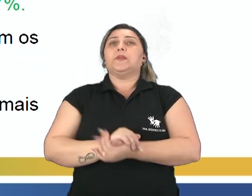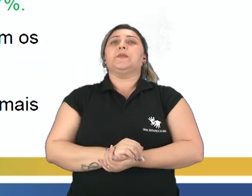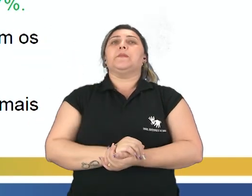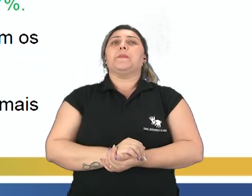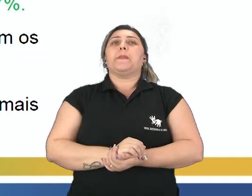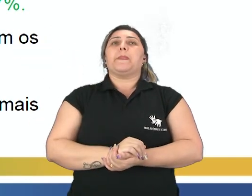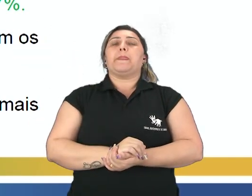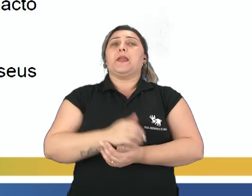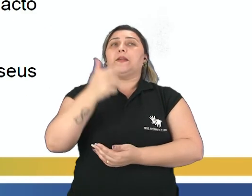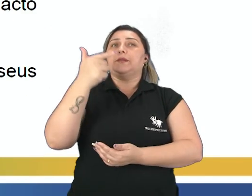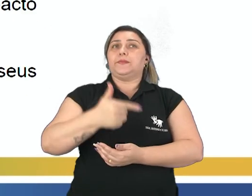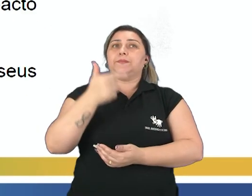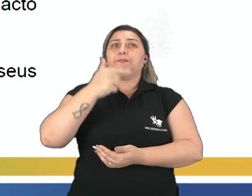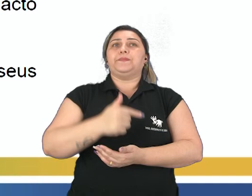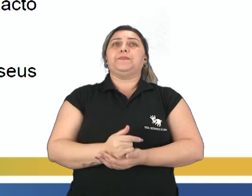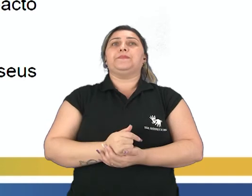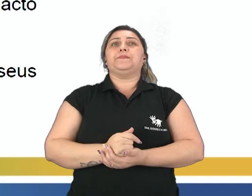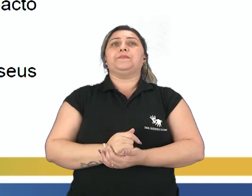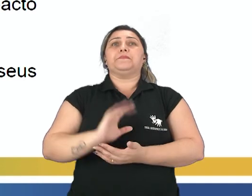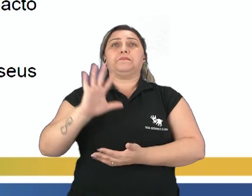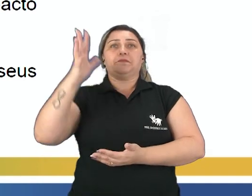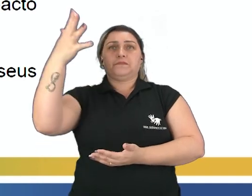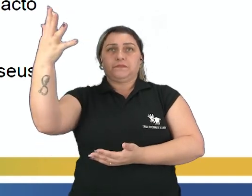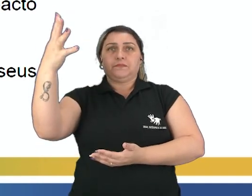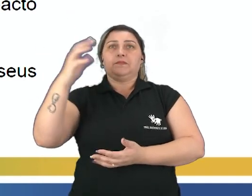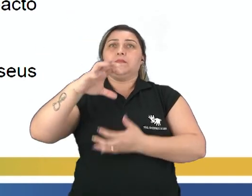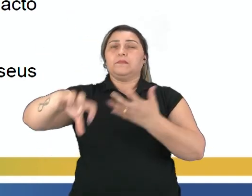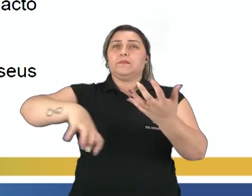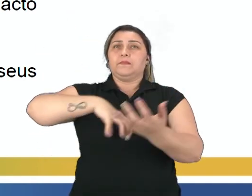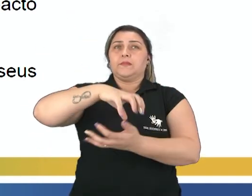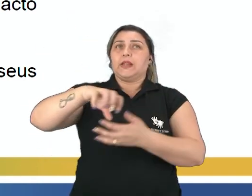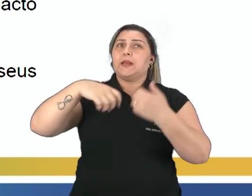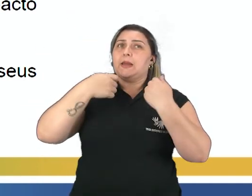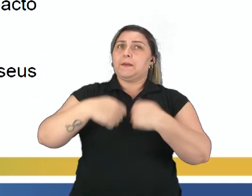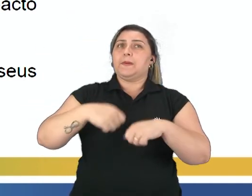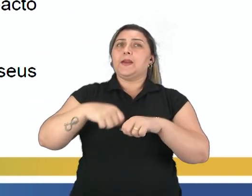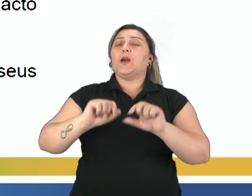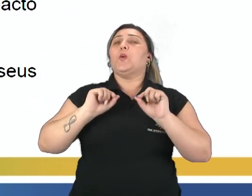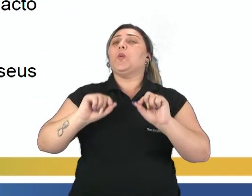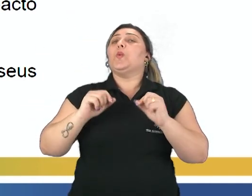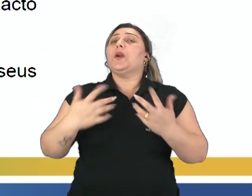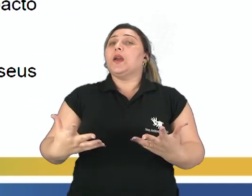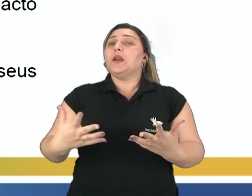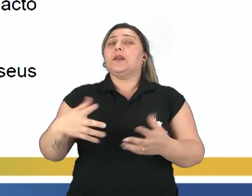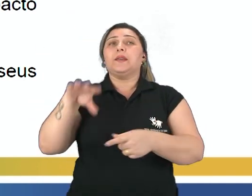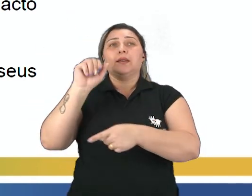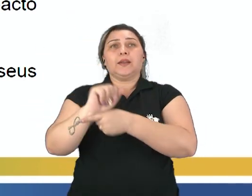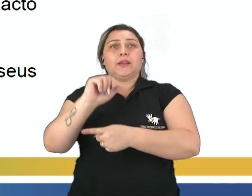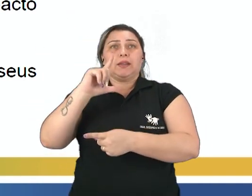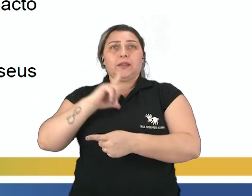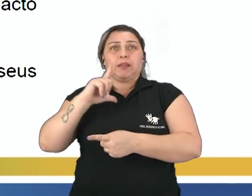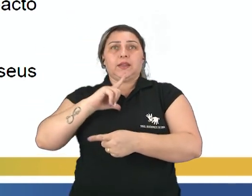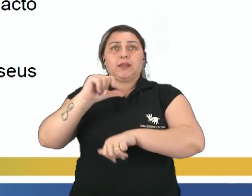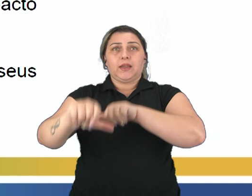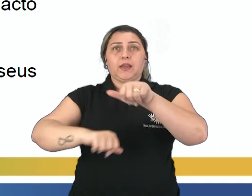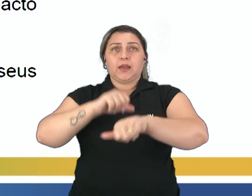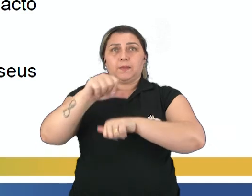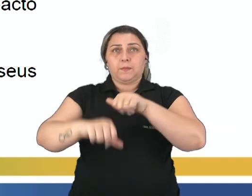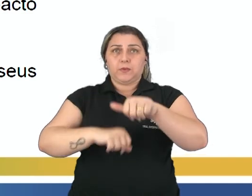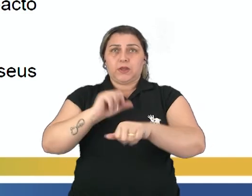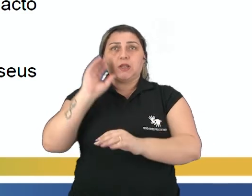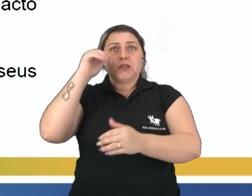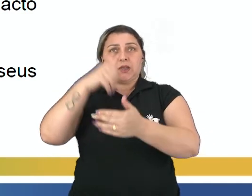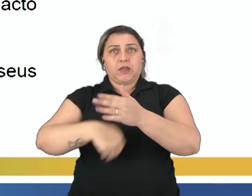estado. Segunda questão. Para que um acontecimento seja considerado revolução, é preciso a. Que haja